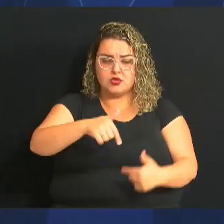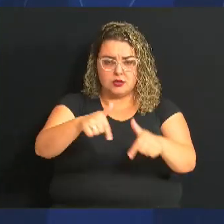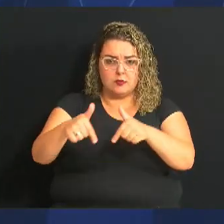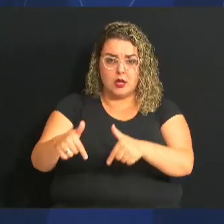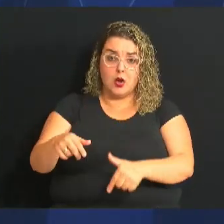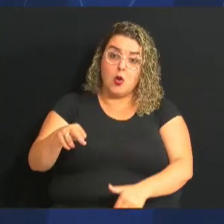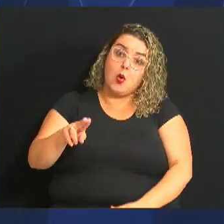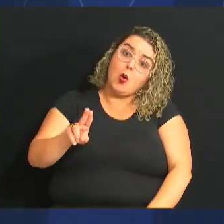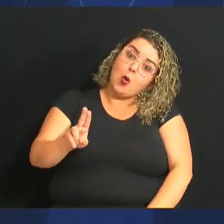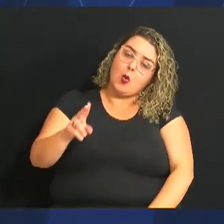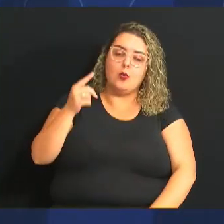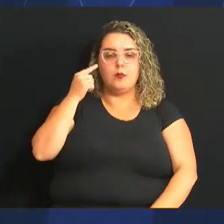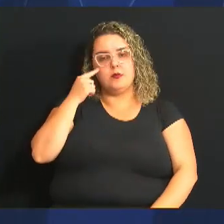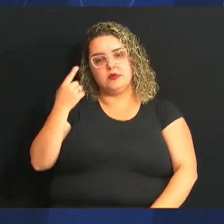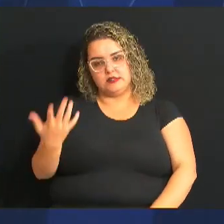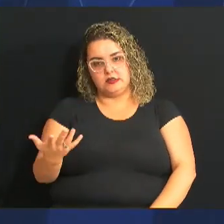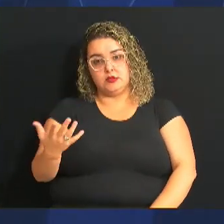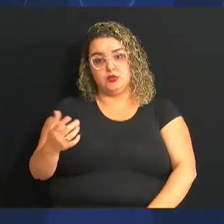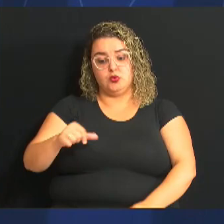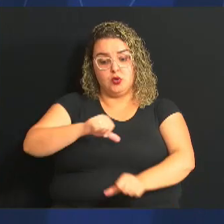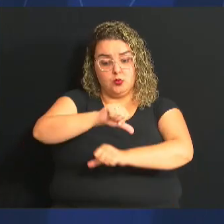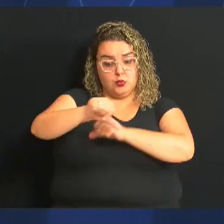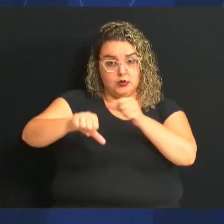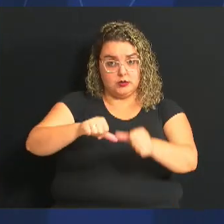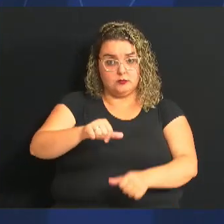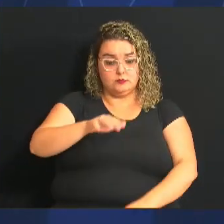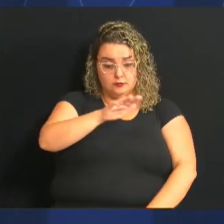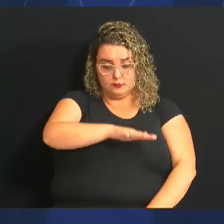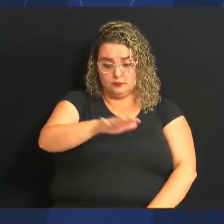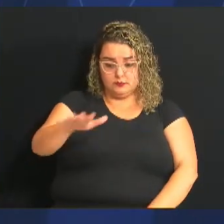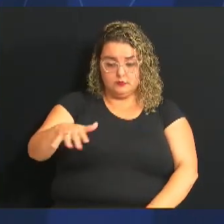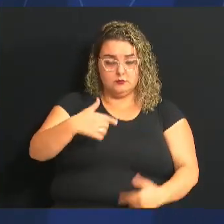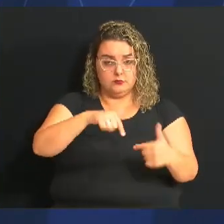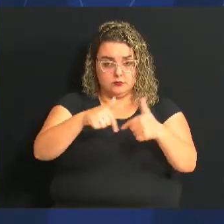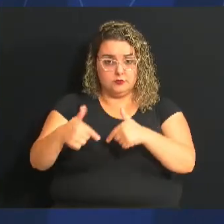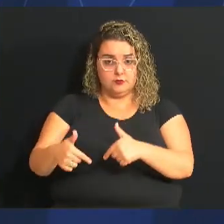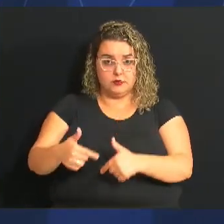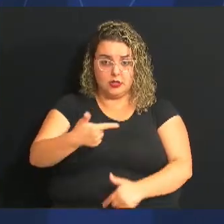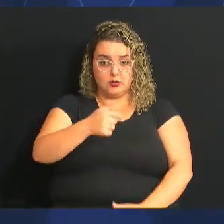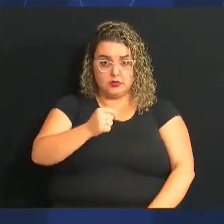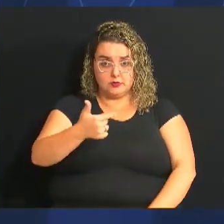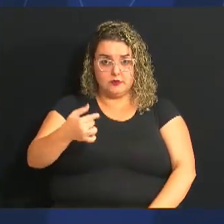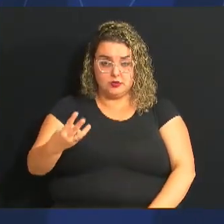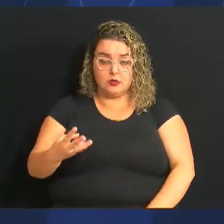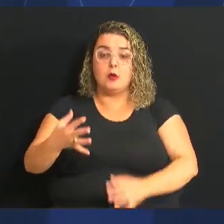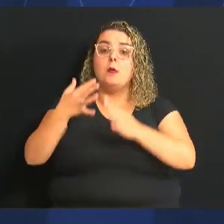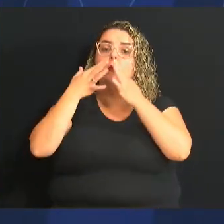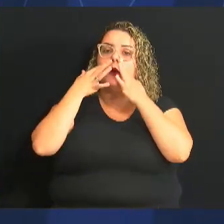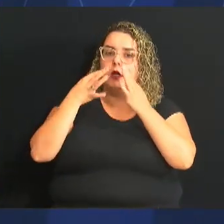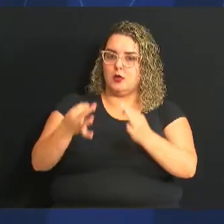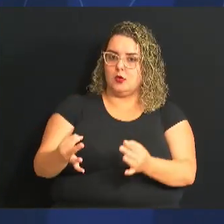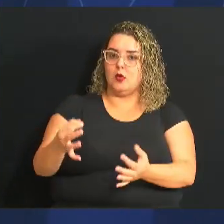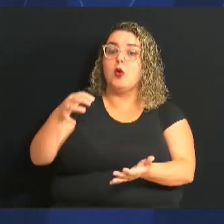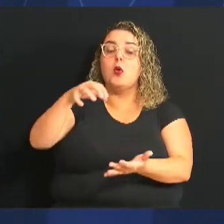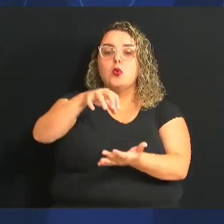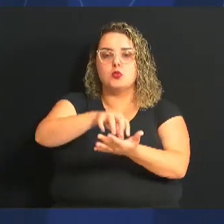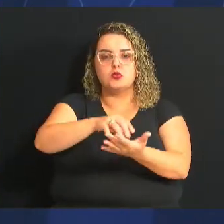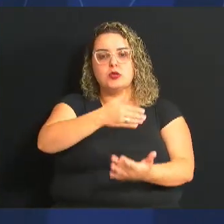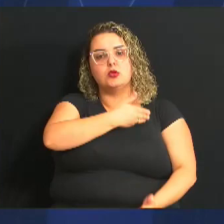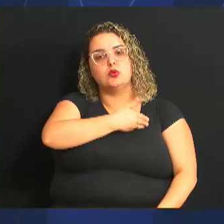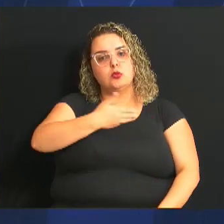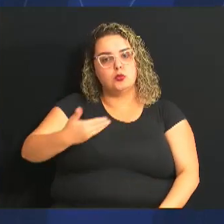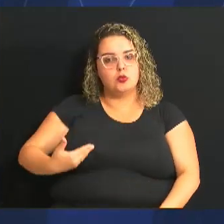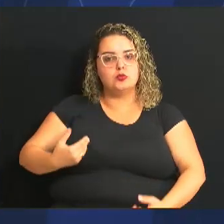ou está pensando em mudar de área para 2023? Então preste atenção, porque o Centro Público de Apoio ao Trabalhador